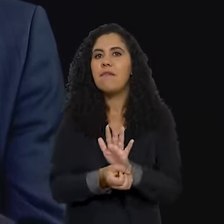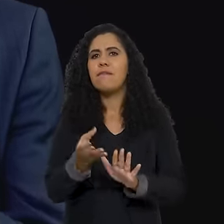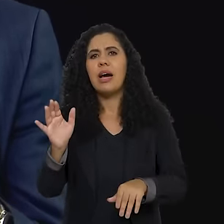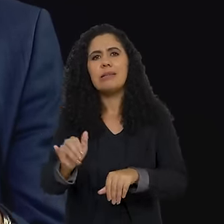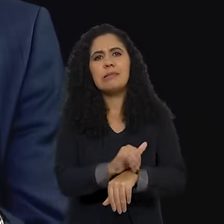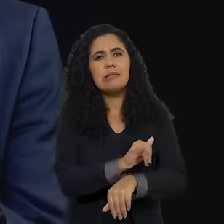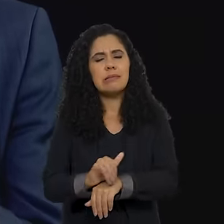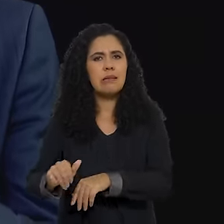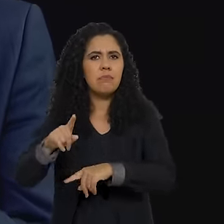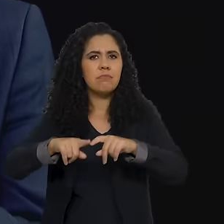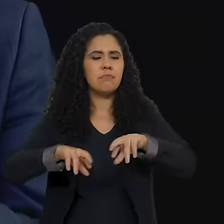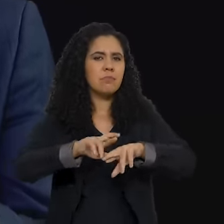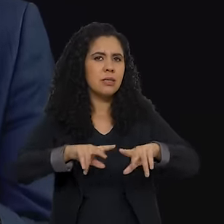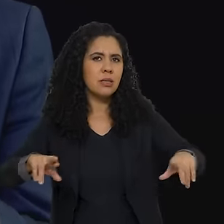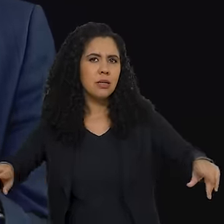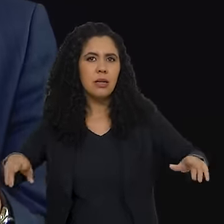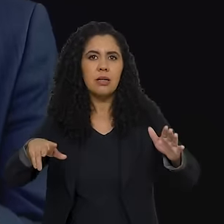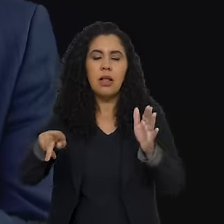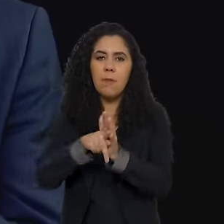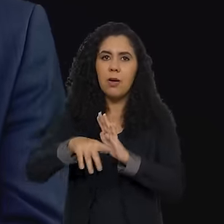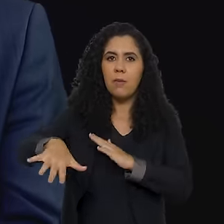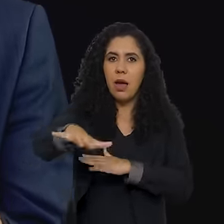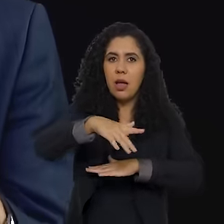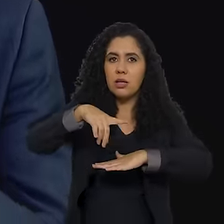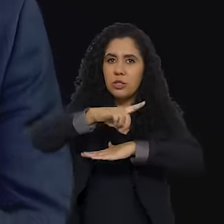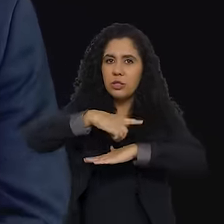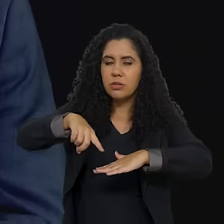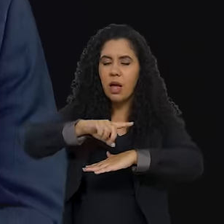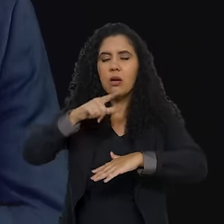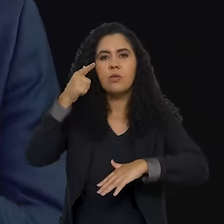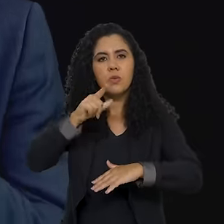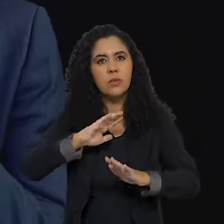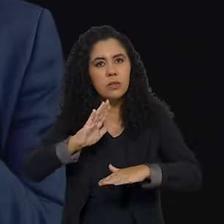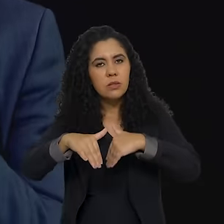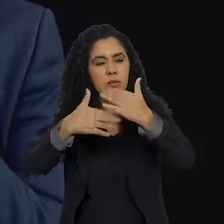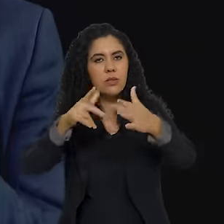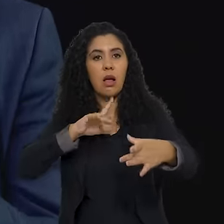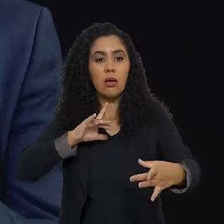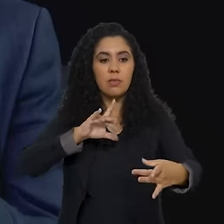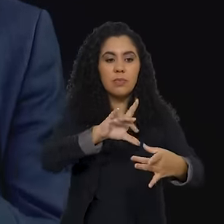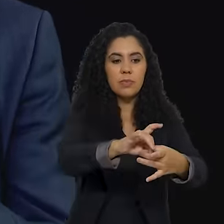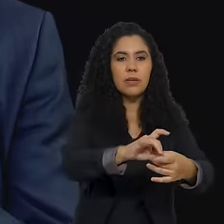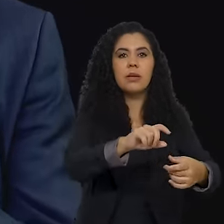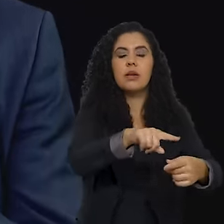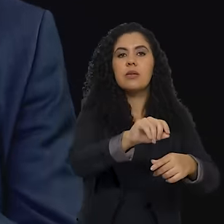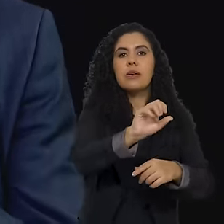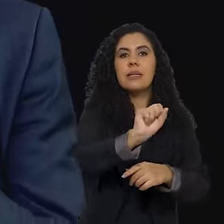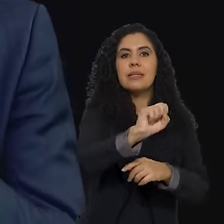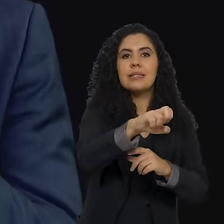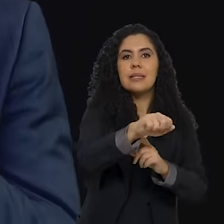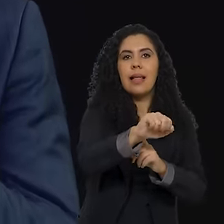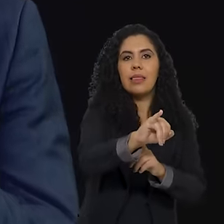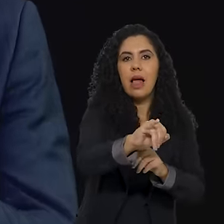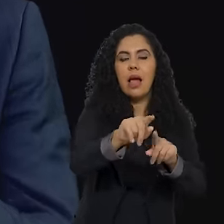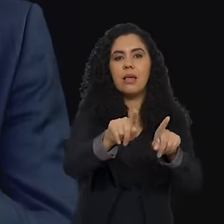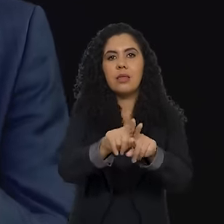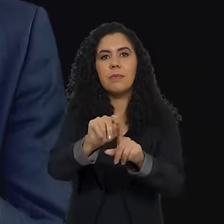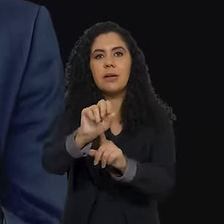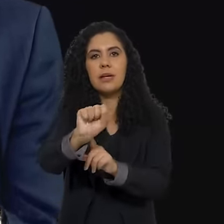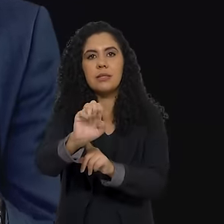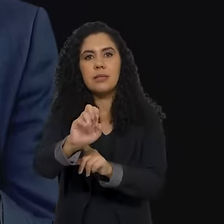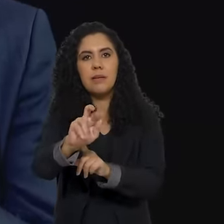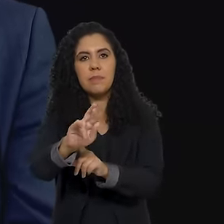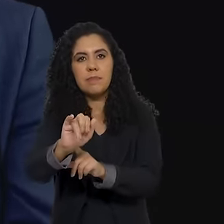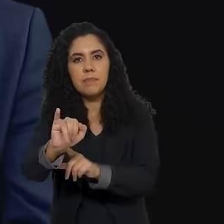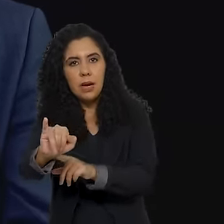ferramentas também do mundo digital, de comércio eletrônico. Então, todo esse processo com o Senai, com o Sebrae, vai apoiar